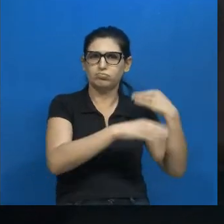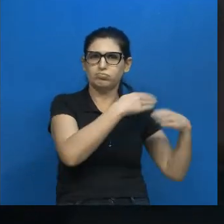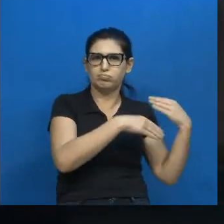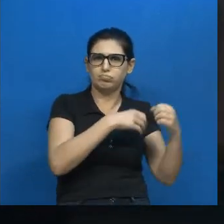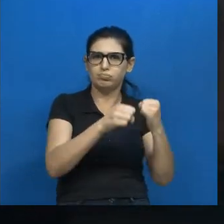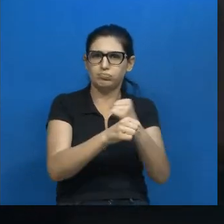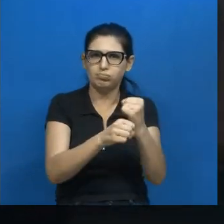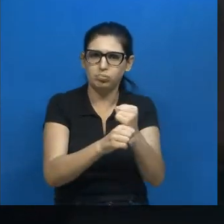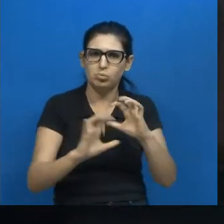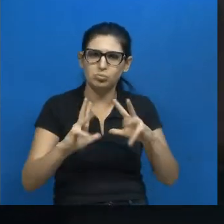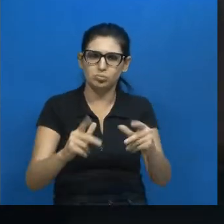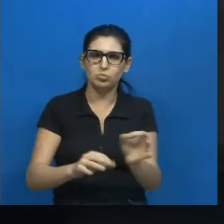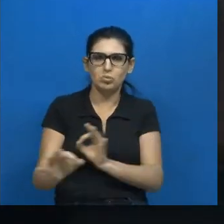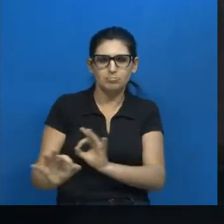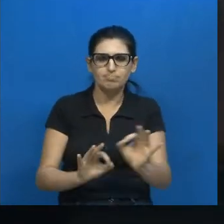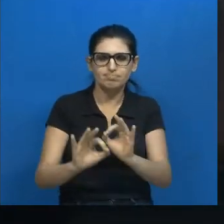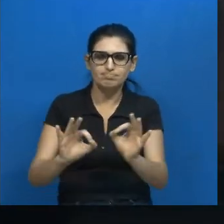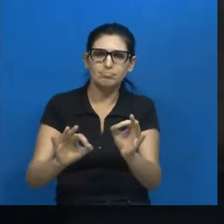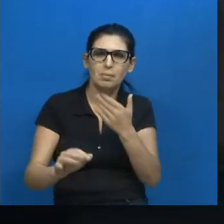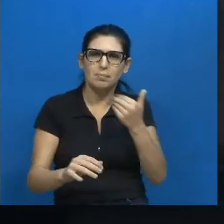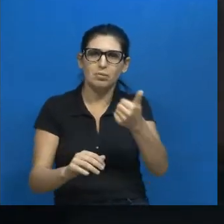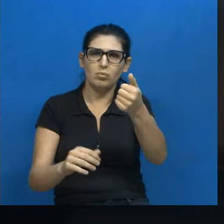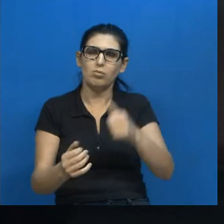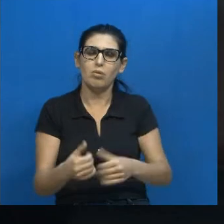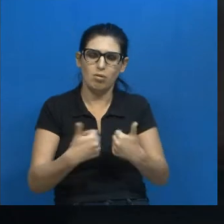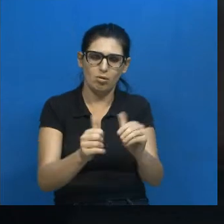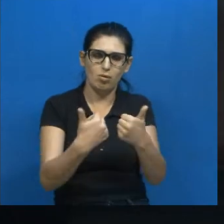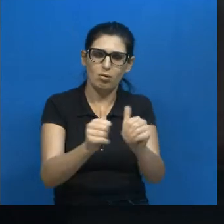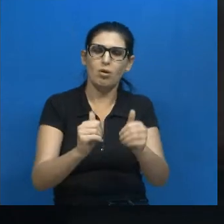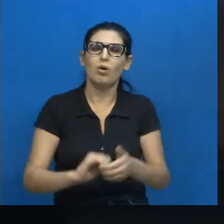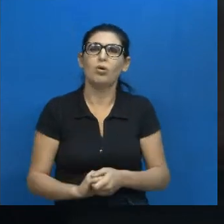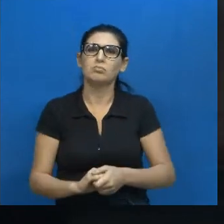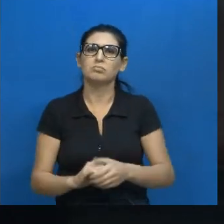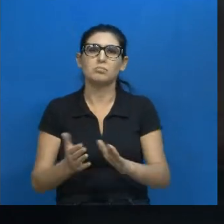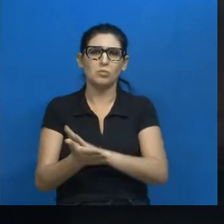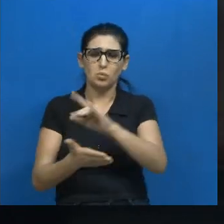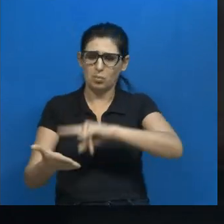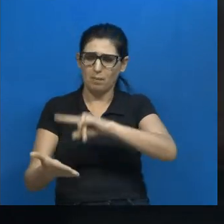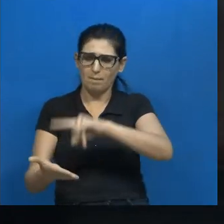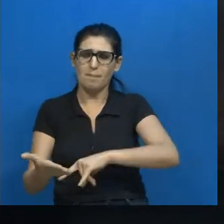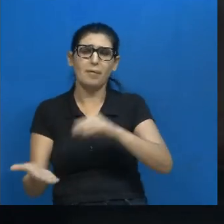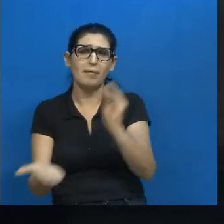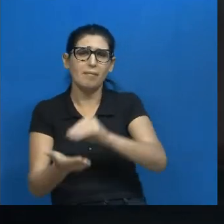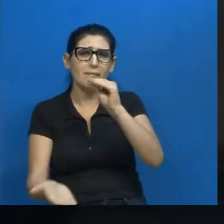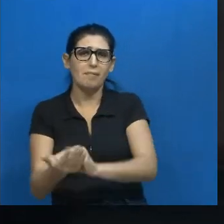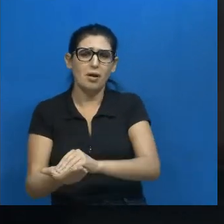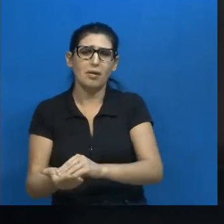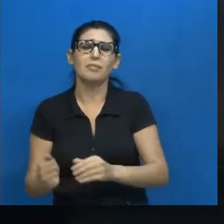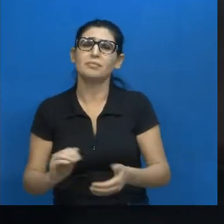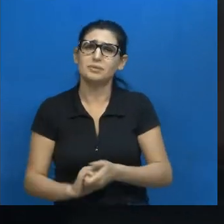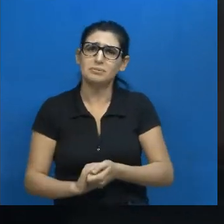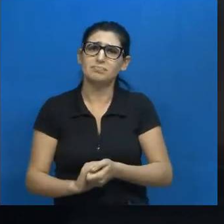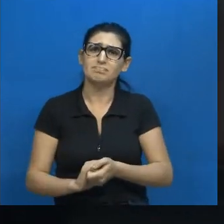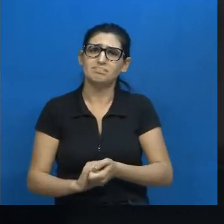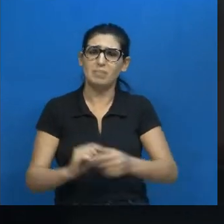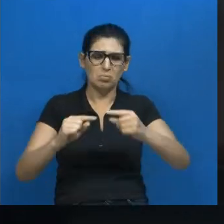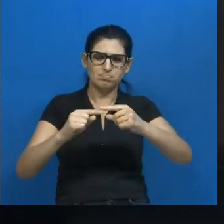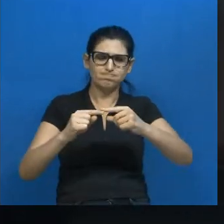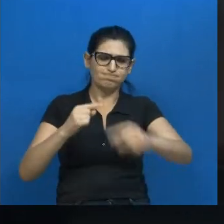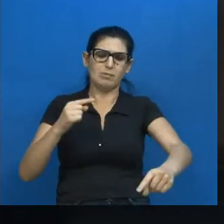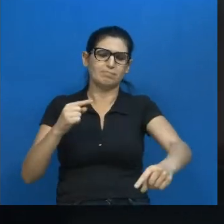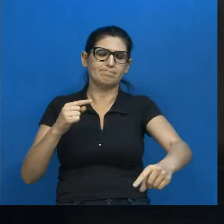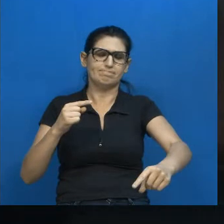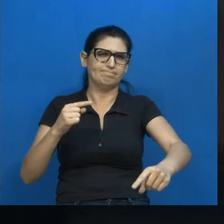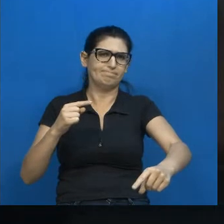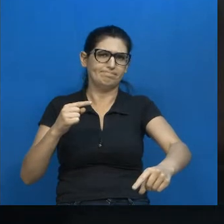cidade. Sem uma base documental para a população em apoiar, mostra-se frágil e ineficiente a